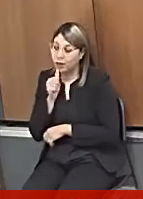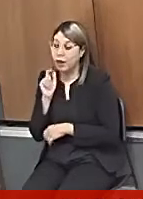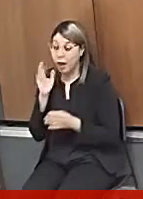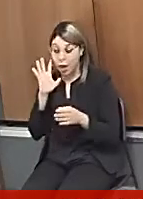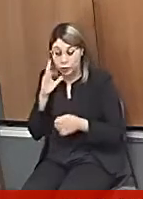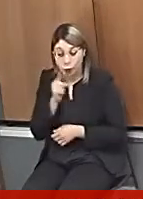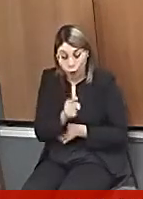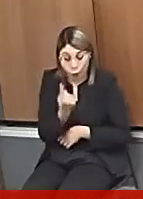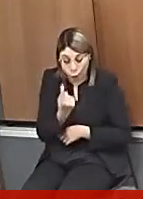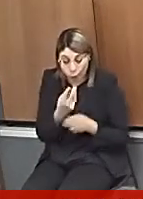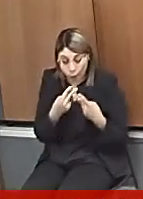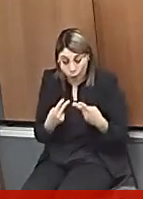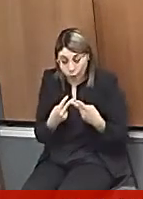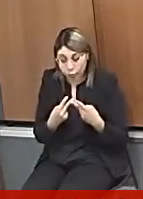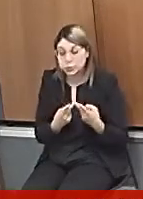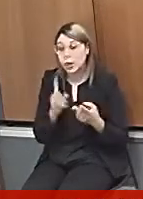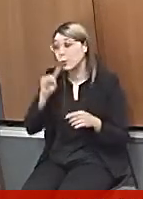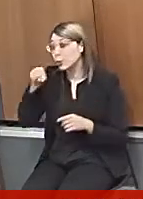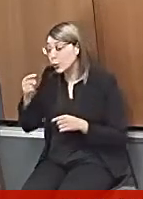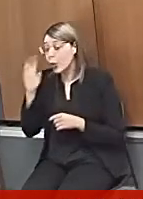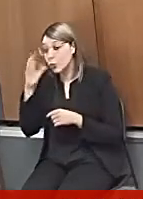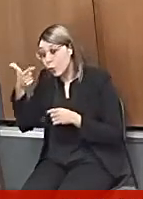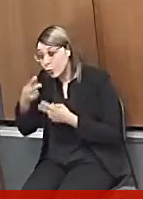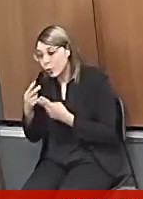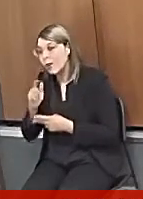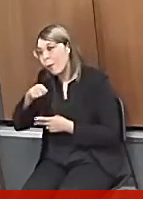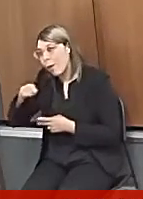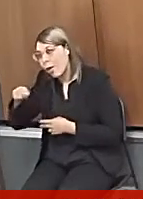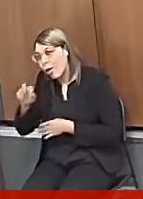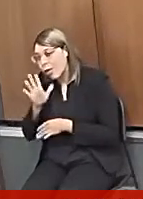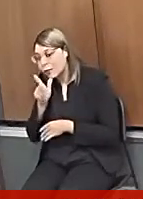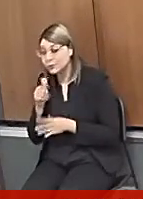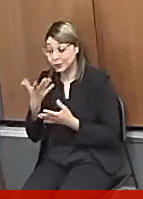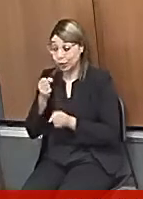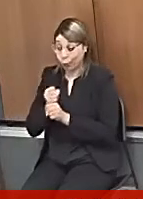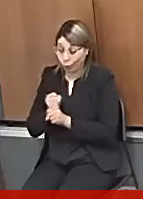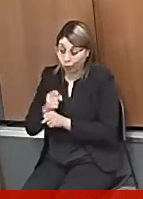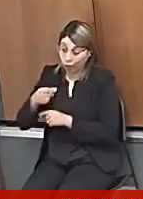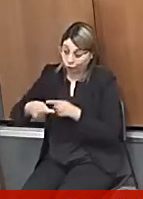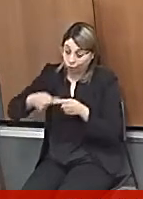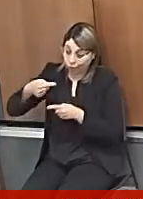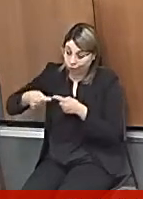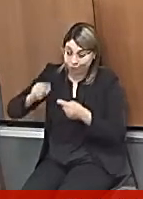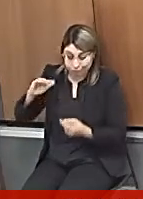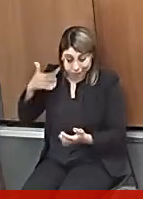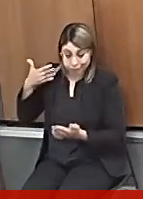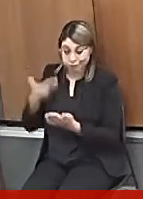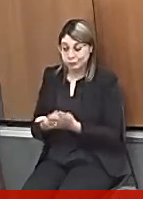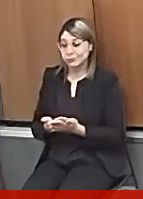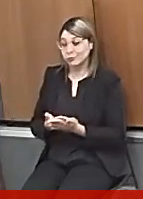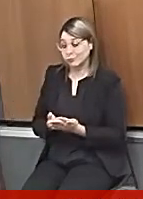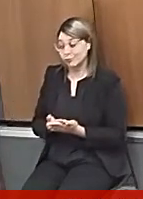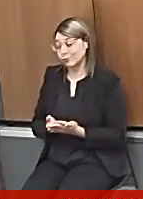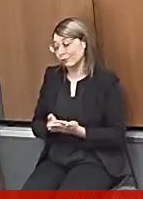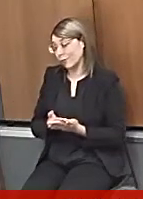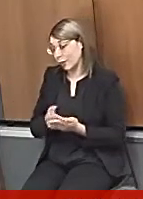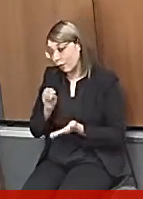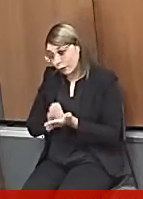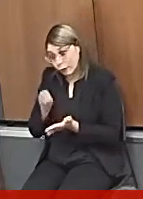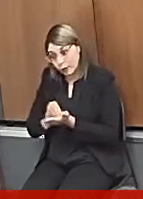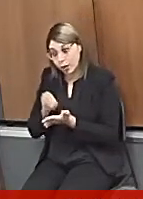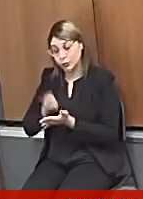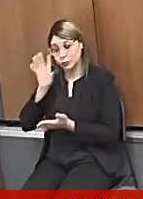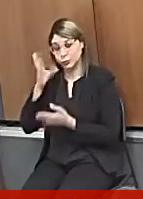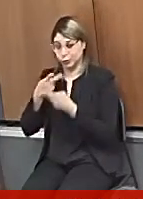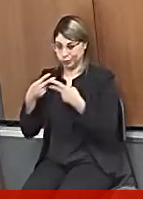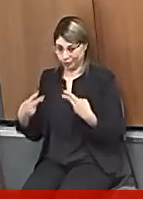ponto mais outros meses então sempre início foram anos e ainda nós estamos pendentes de de de algumas